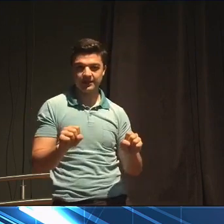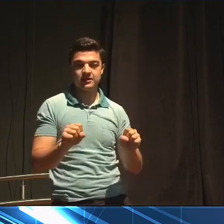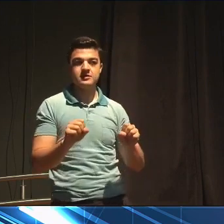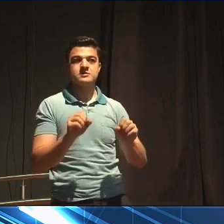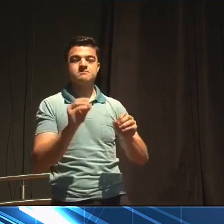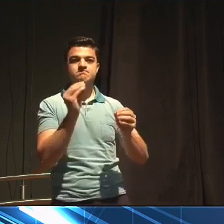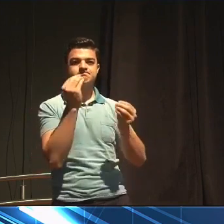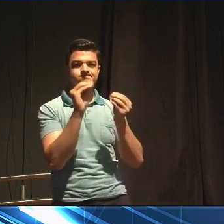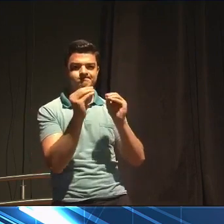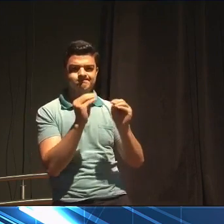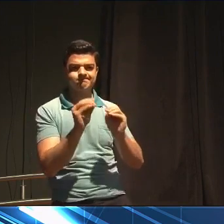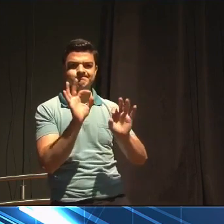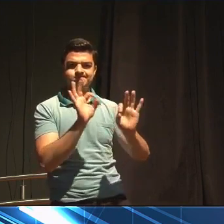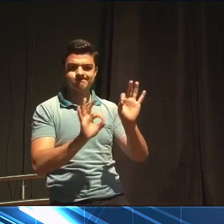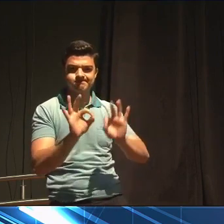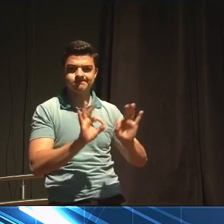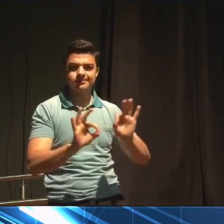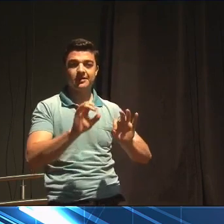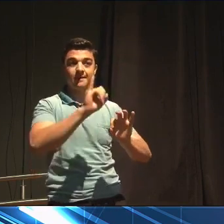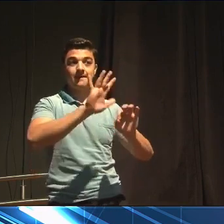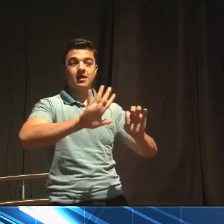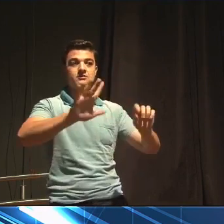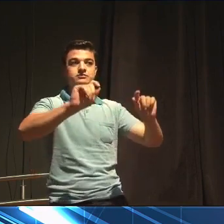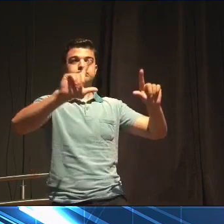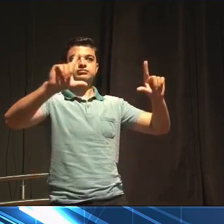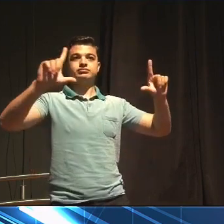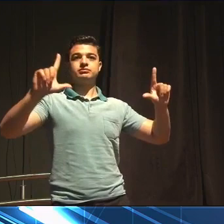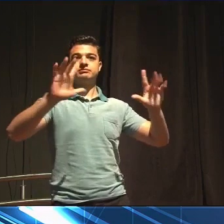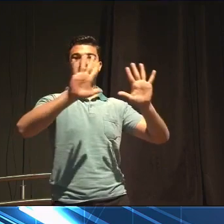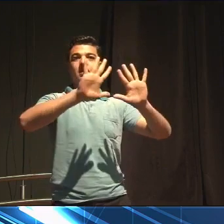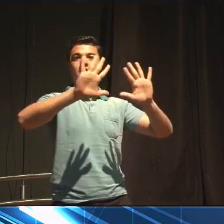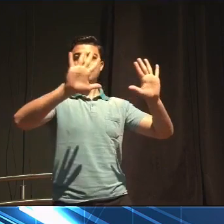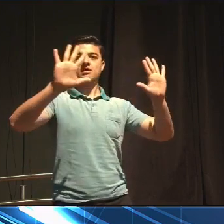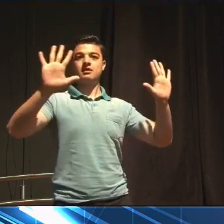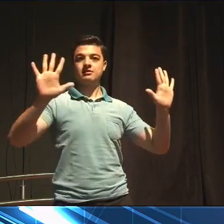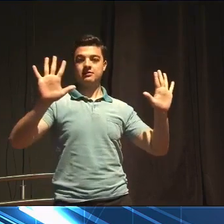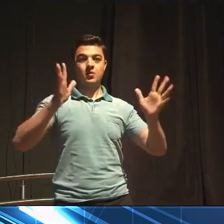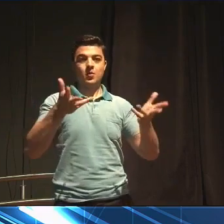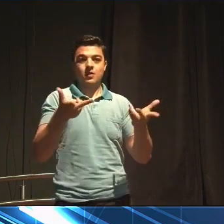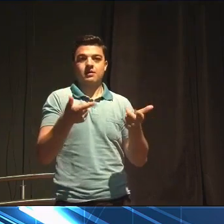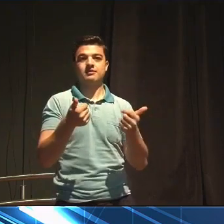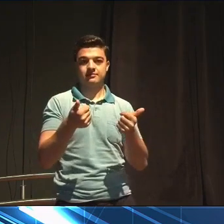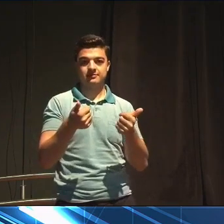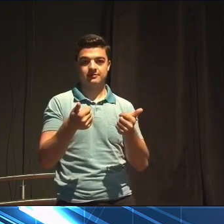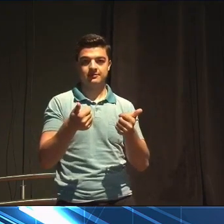mais fiel for a qualidade dessa imagem, melhor vai ser o meu treinamento.